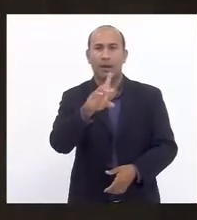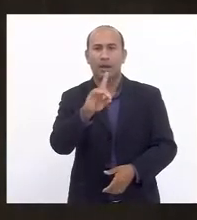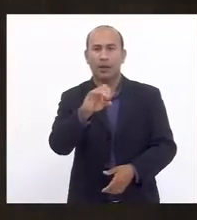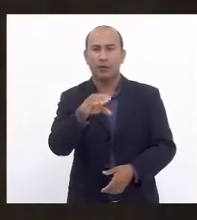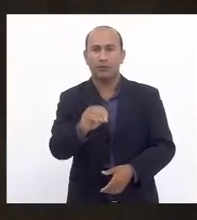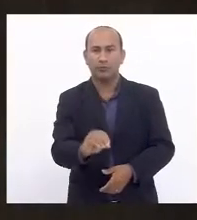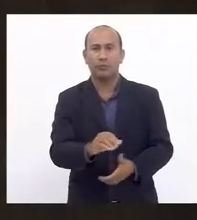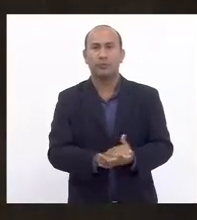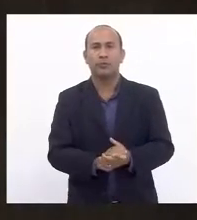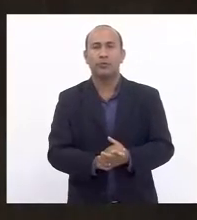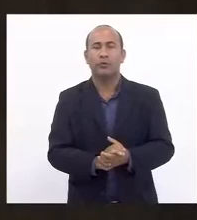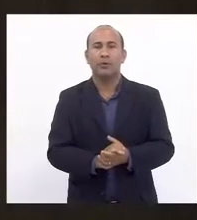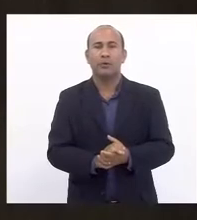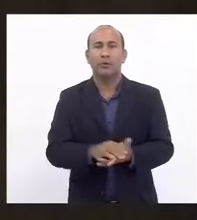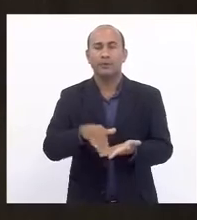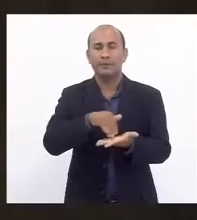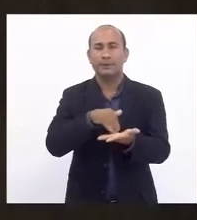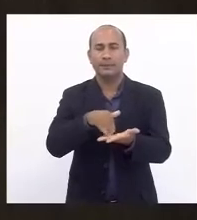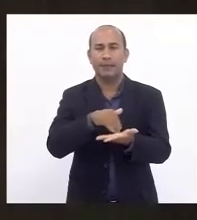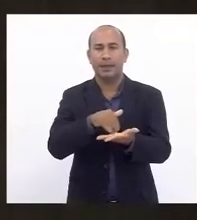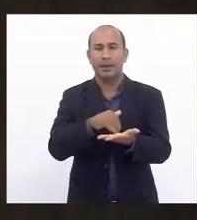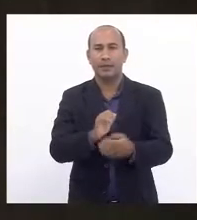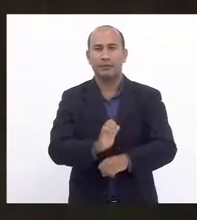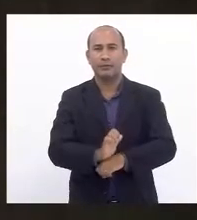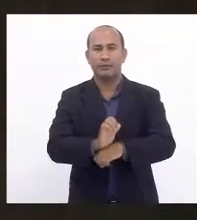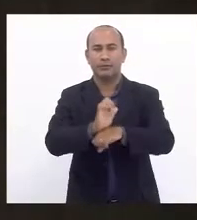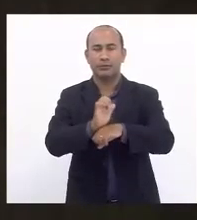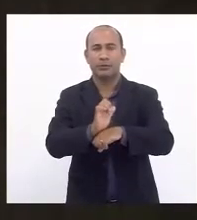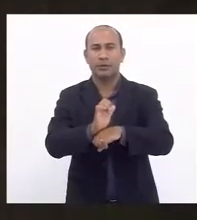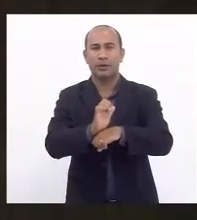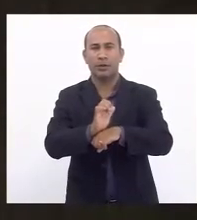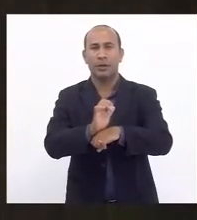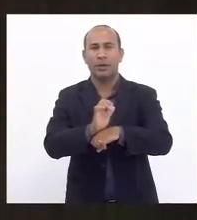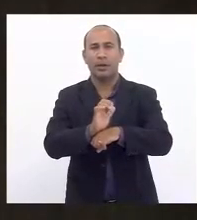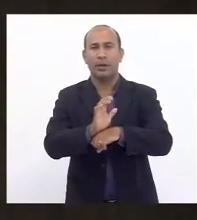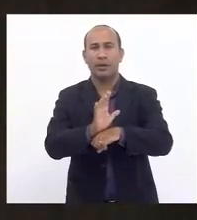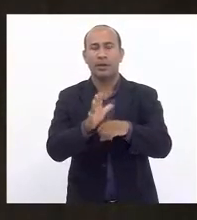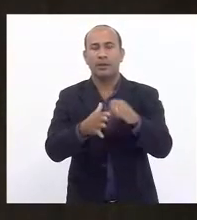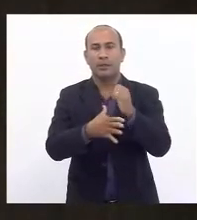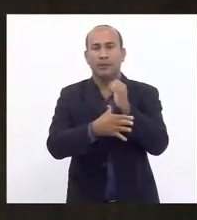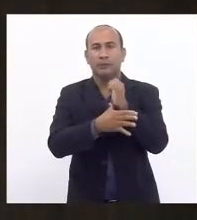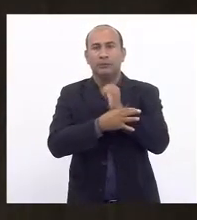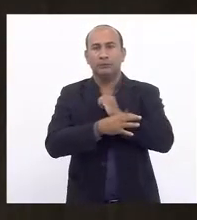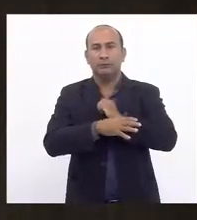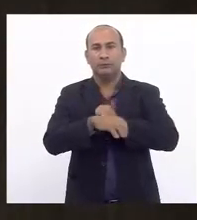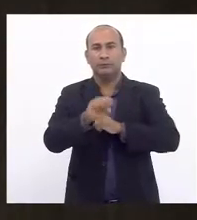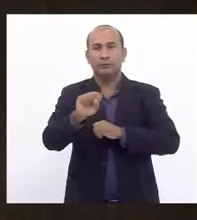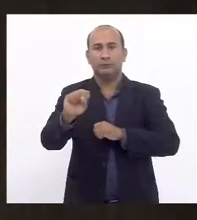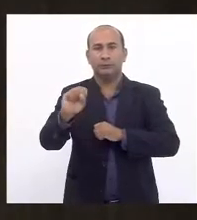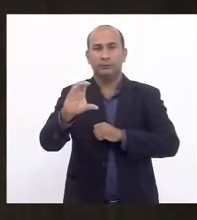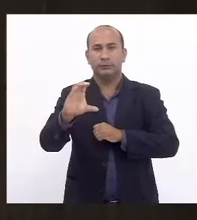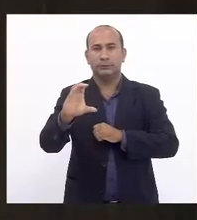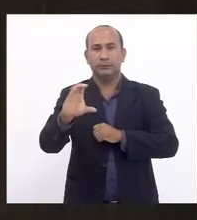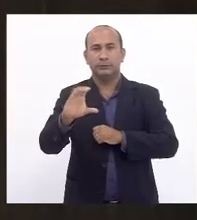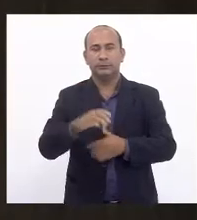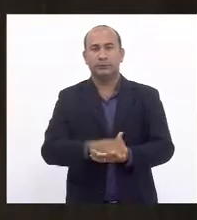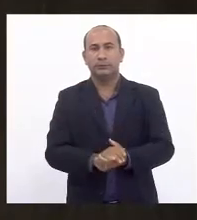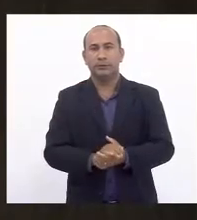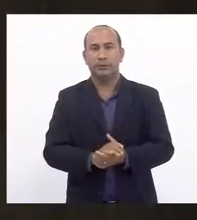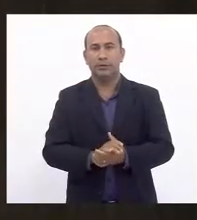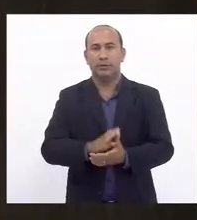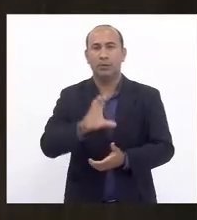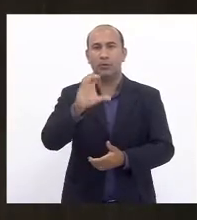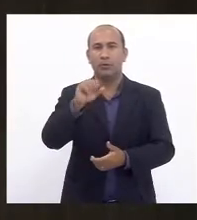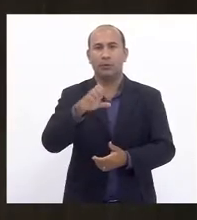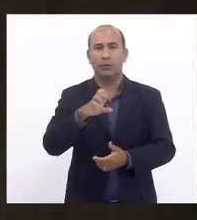secretário de Estado da Defesa Civil, o nosso comandante-geral do Corpo de Bombeiros, Coronel